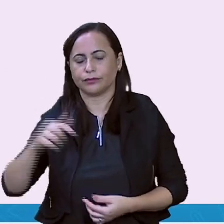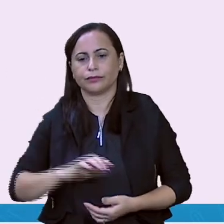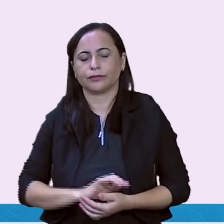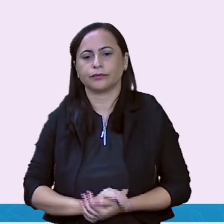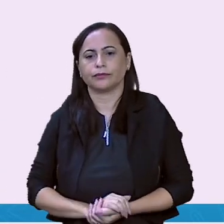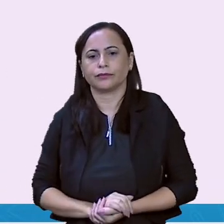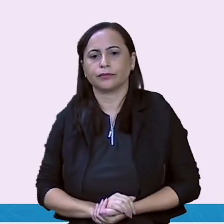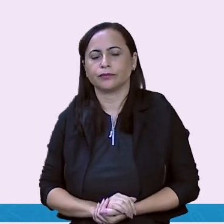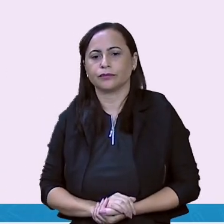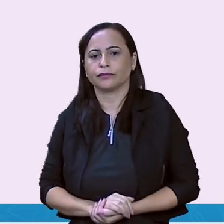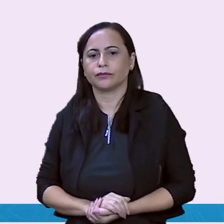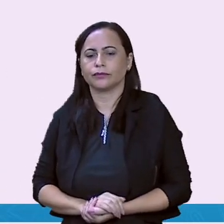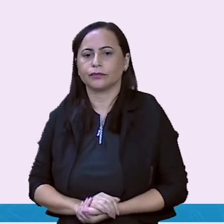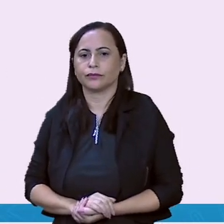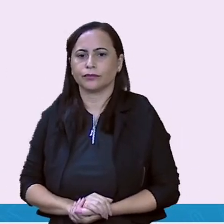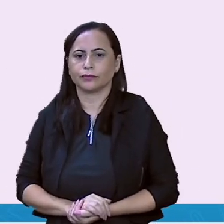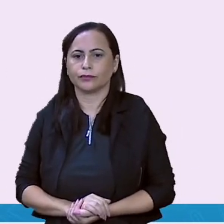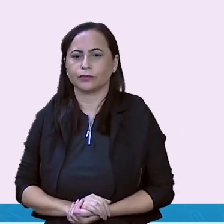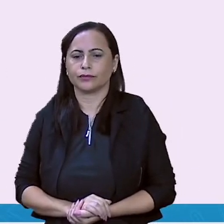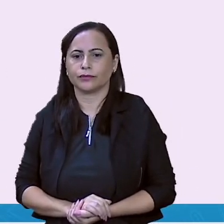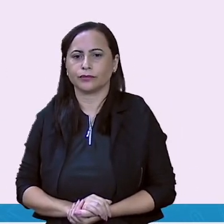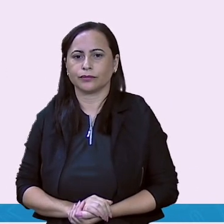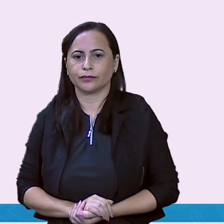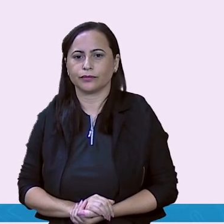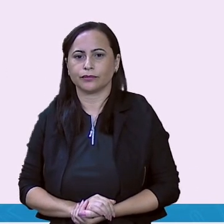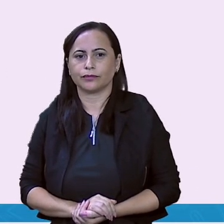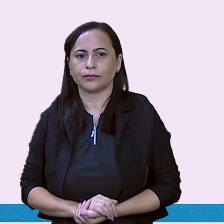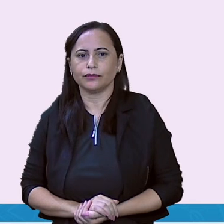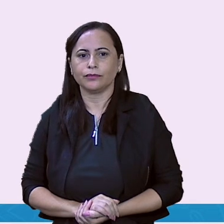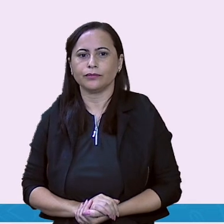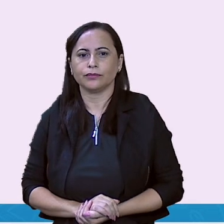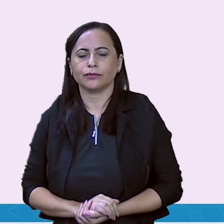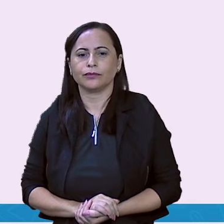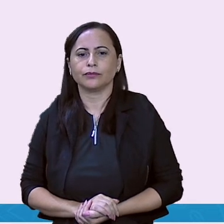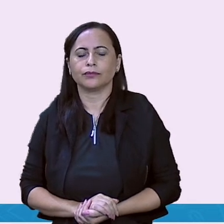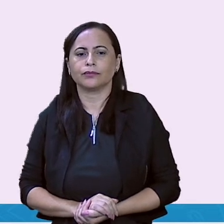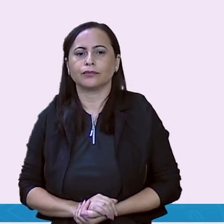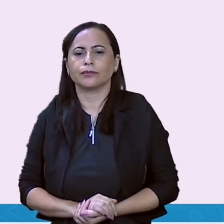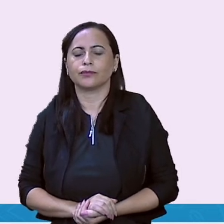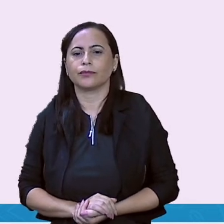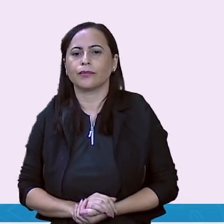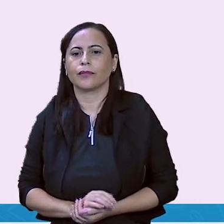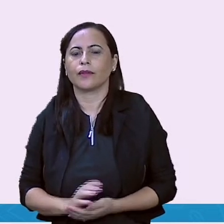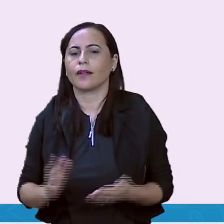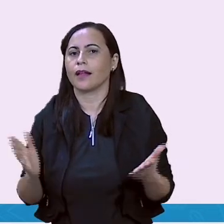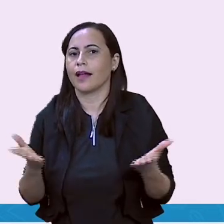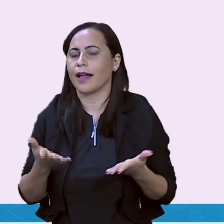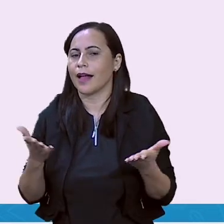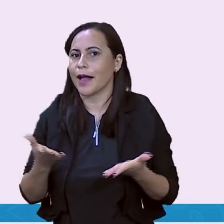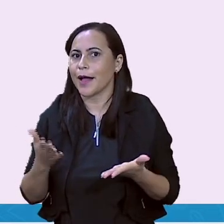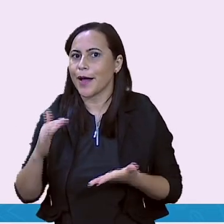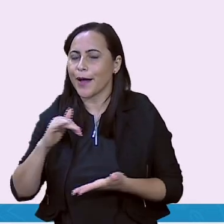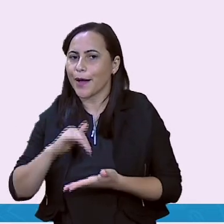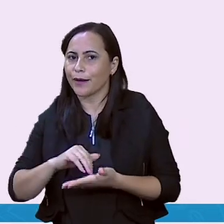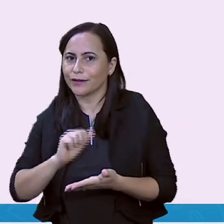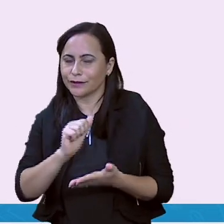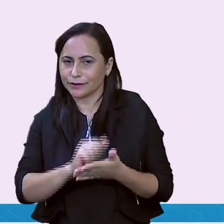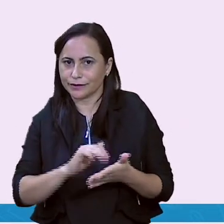o ponteiro grande no 12. Agora, acho que a nossa última atividade de hoje,